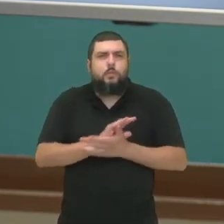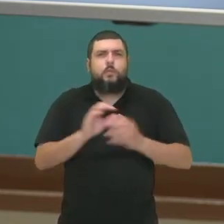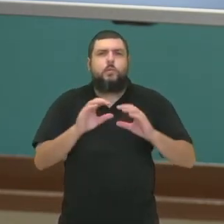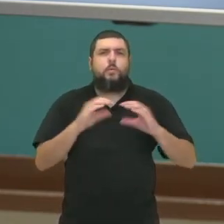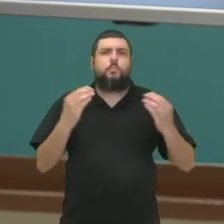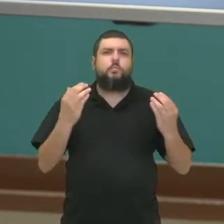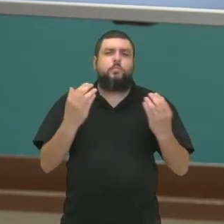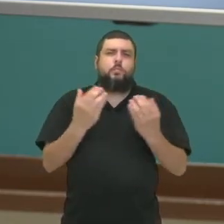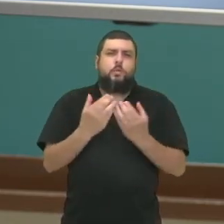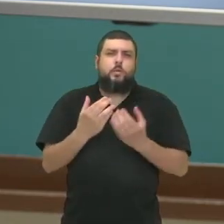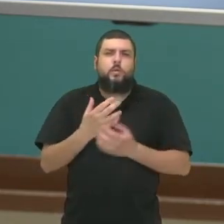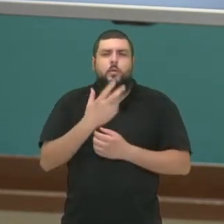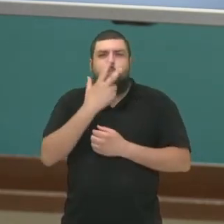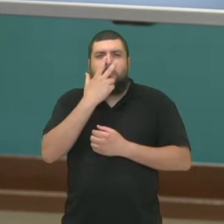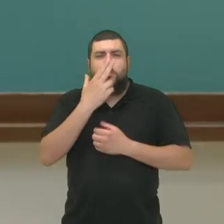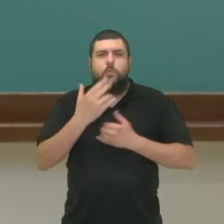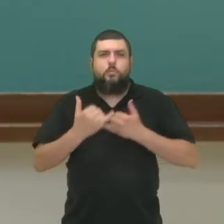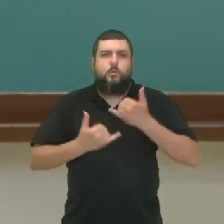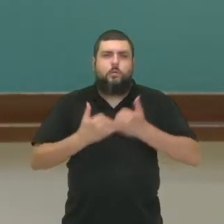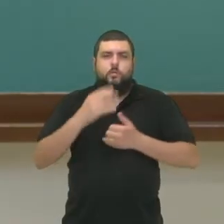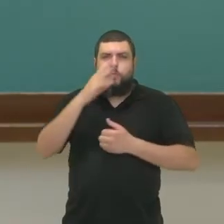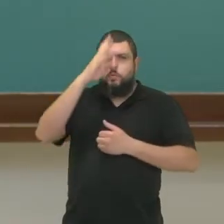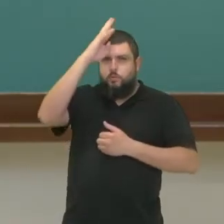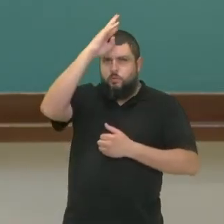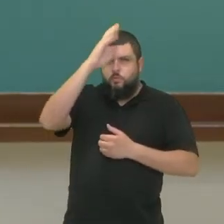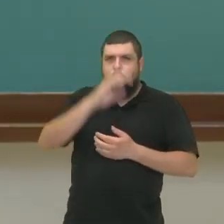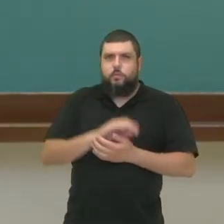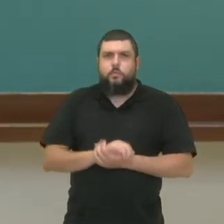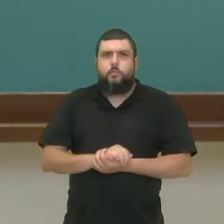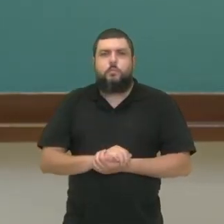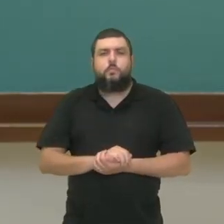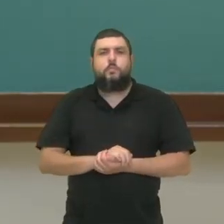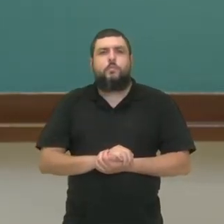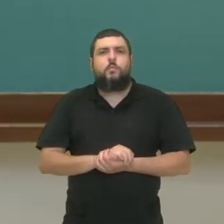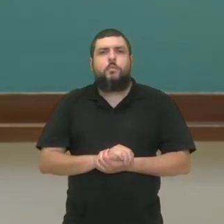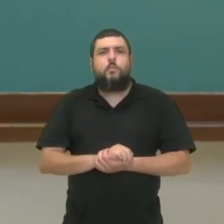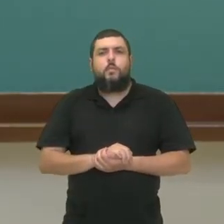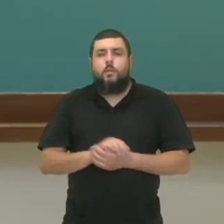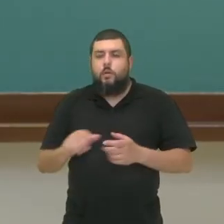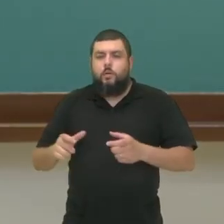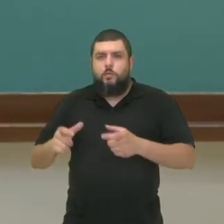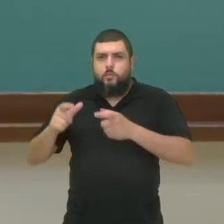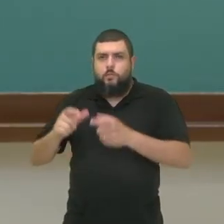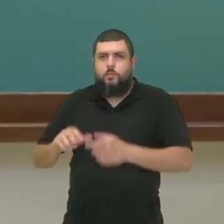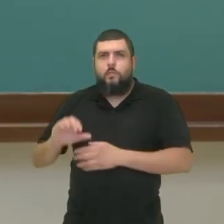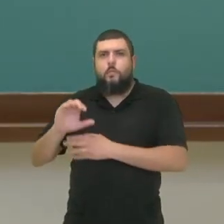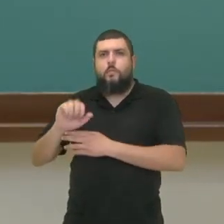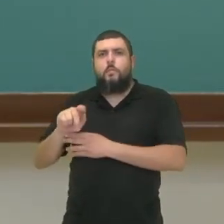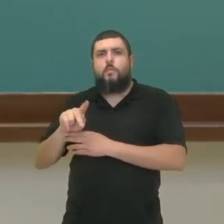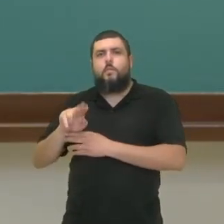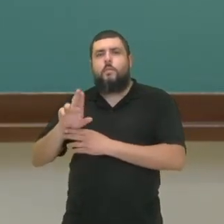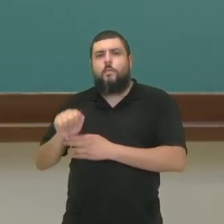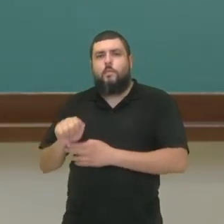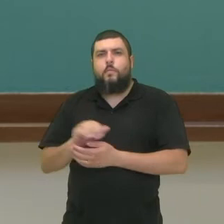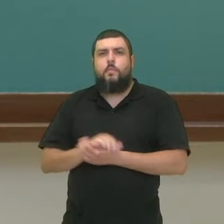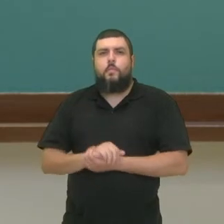esporte, uma diversão romana. E na região de Capua, onde eles estavam, no sul da Península Itálica, o seu